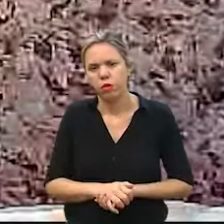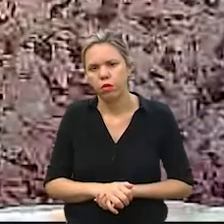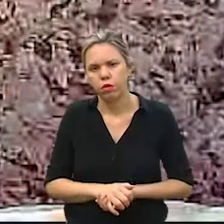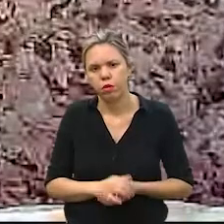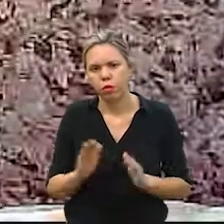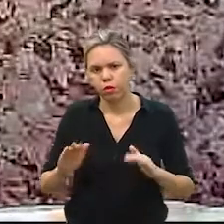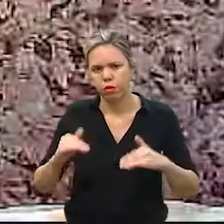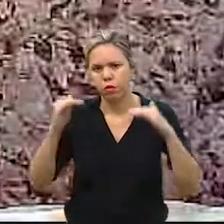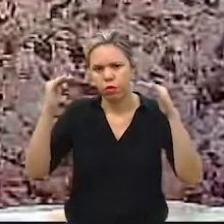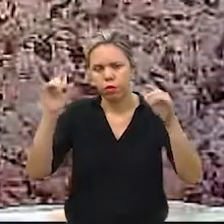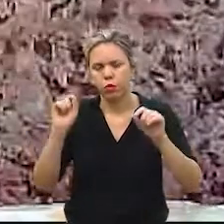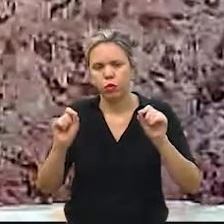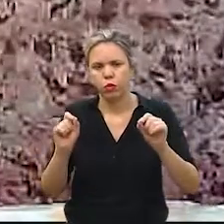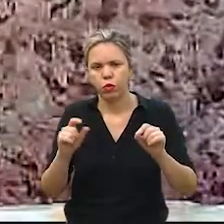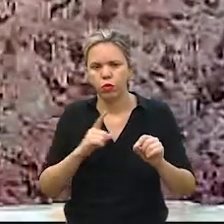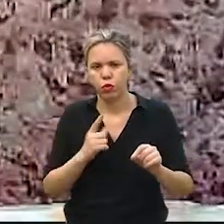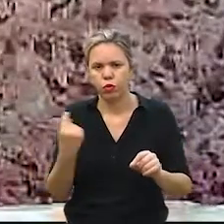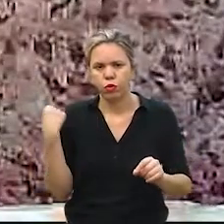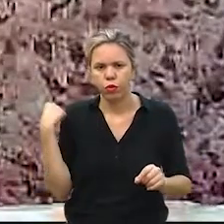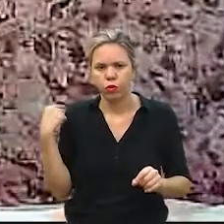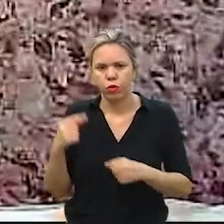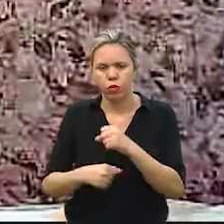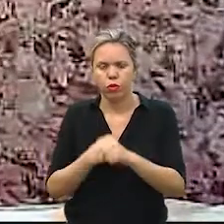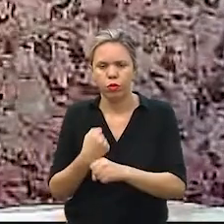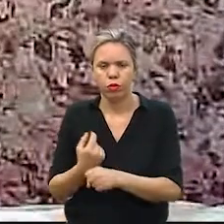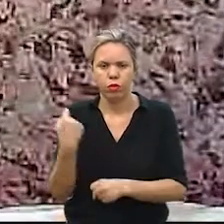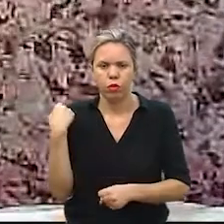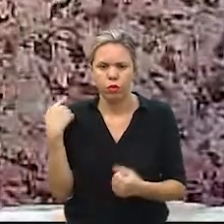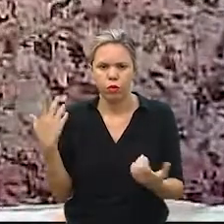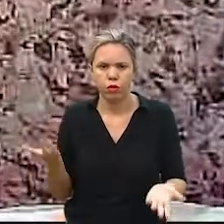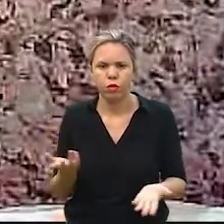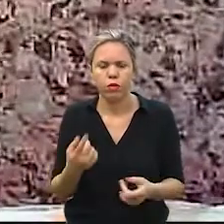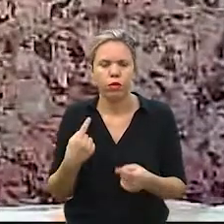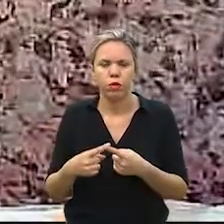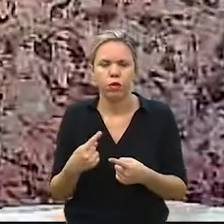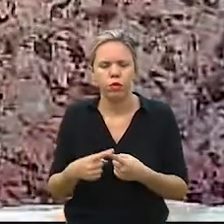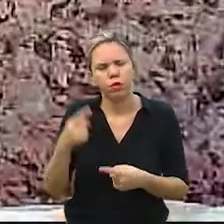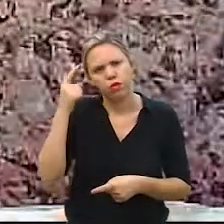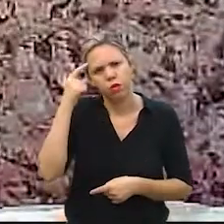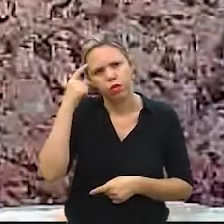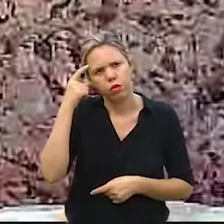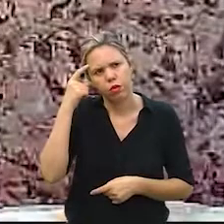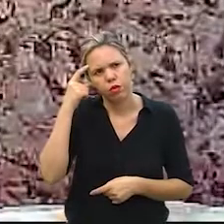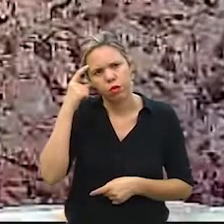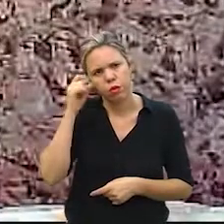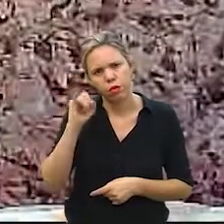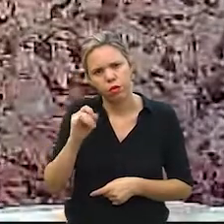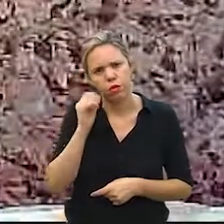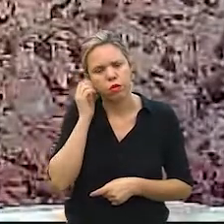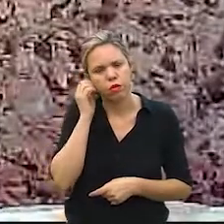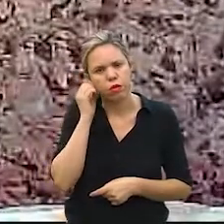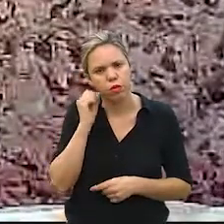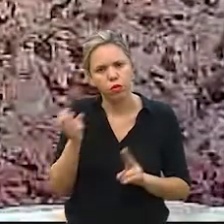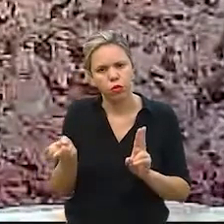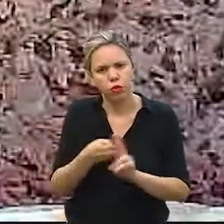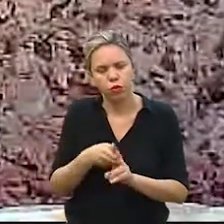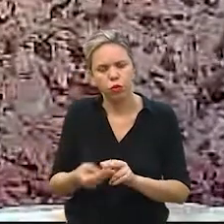bem maior do que a que tinha o ano passado, porque ele pensou o seguinte: se o SUS